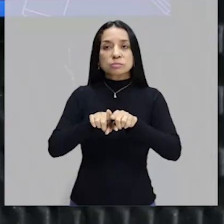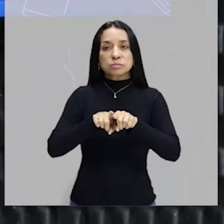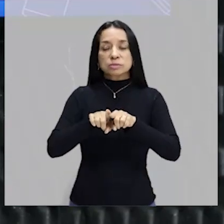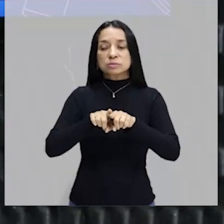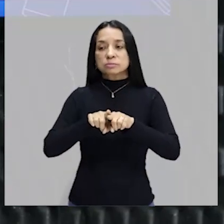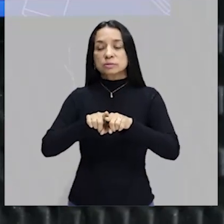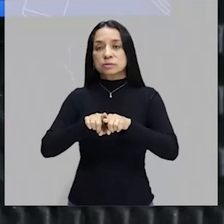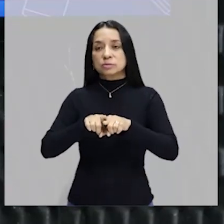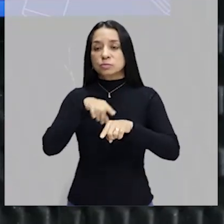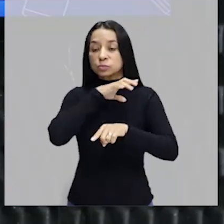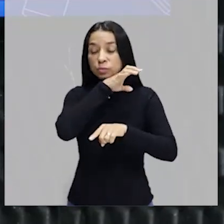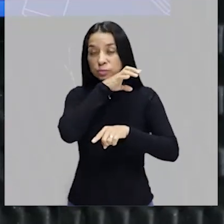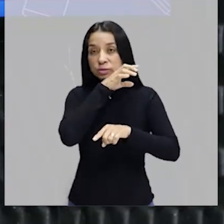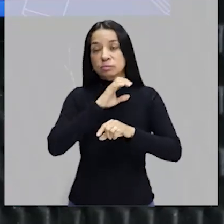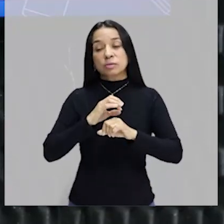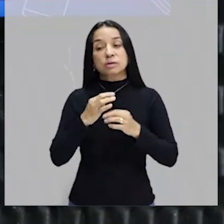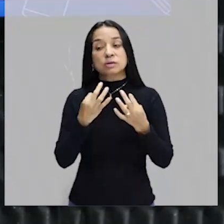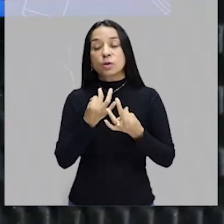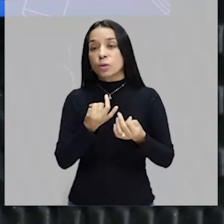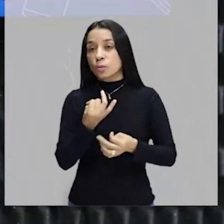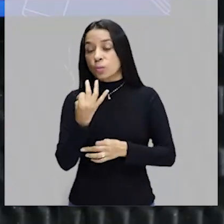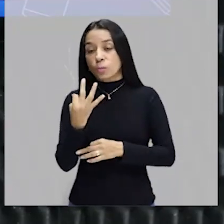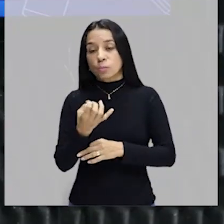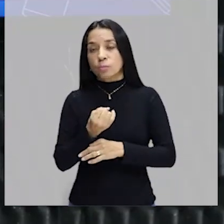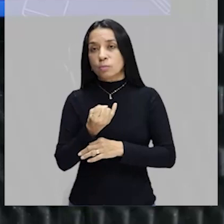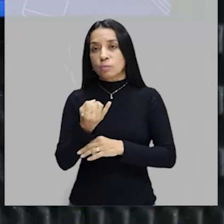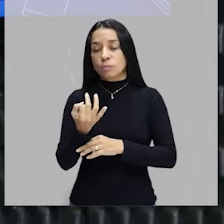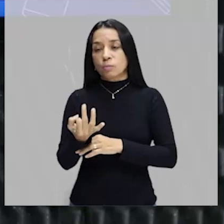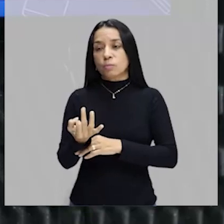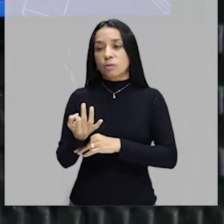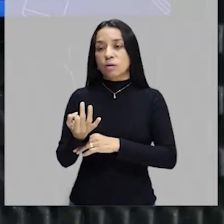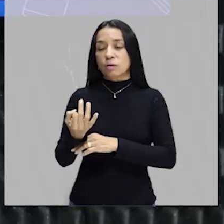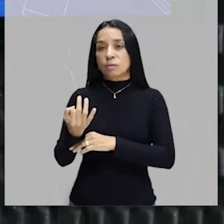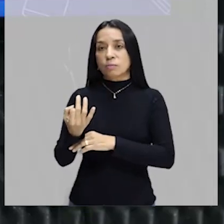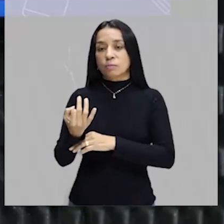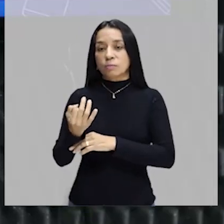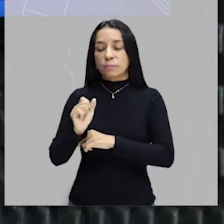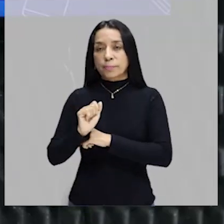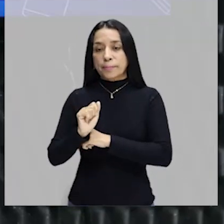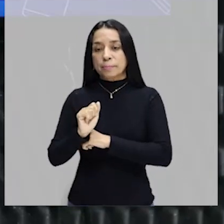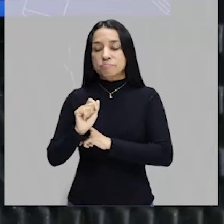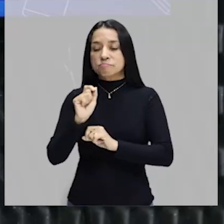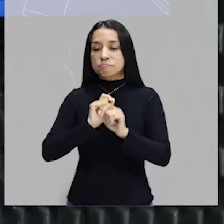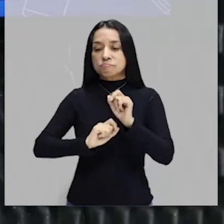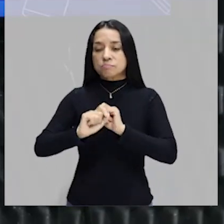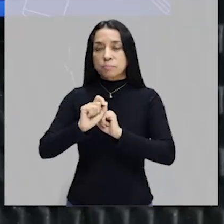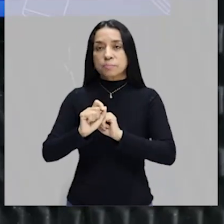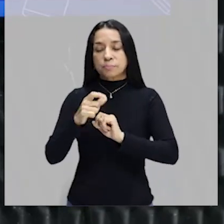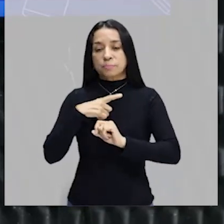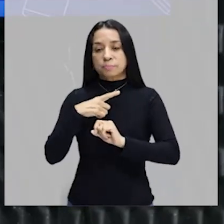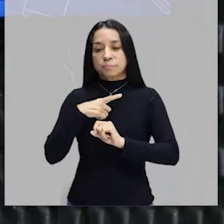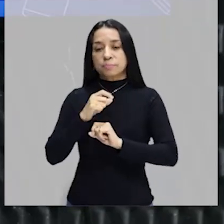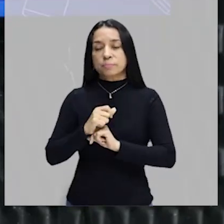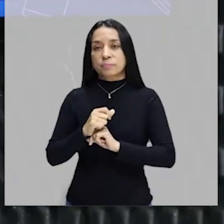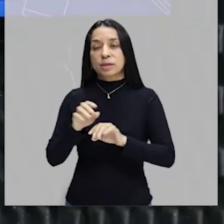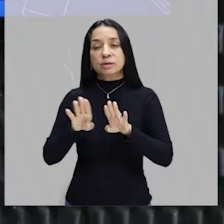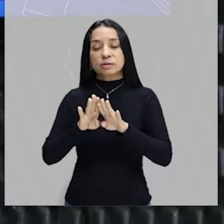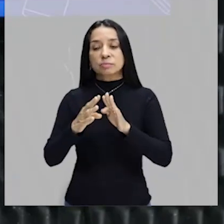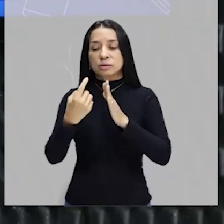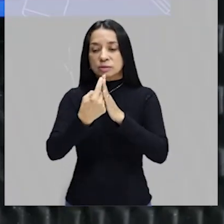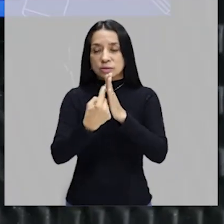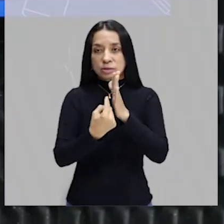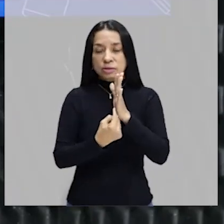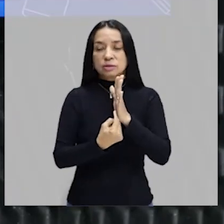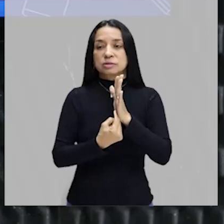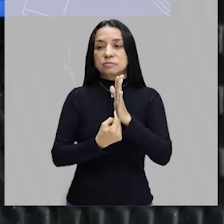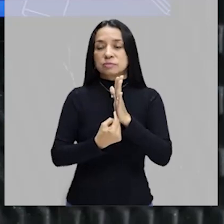esse parentesco que seres humanos têm com os animais, segundo a teoria da evolução. A gente vai colocar a classificação da espécie